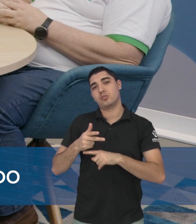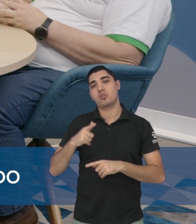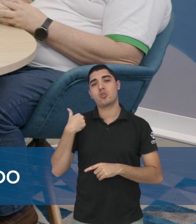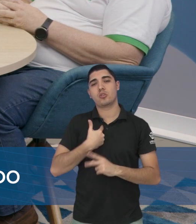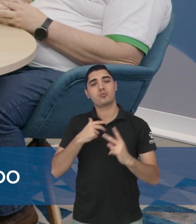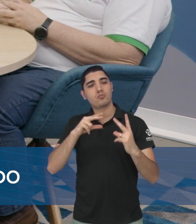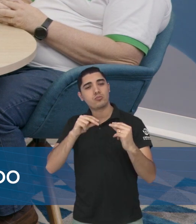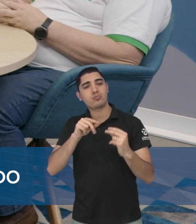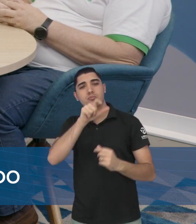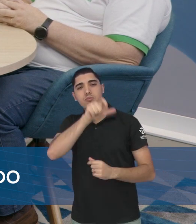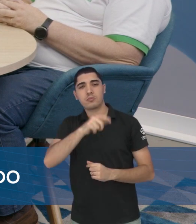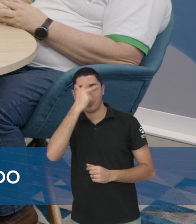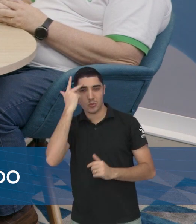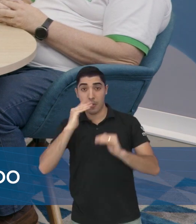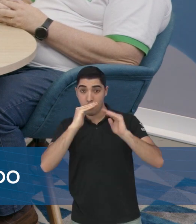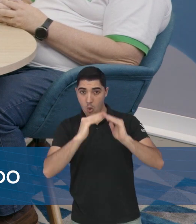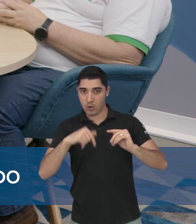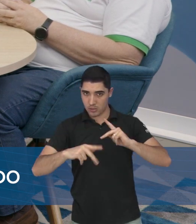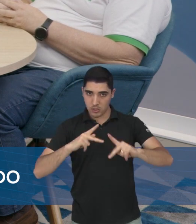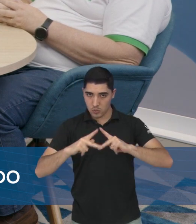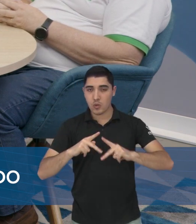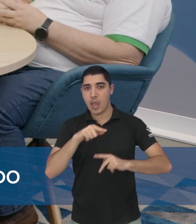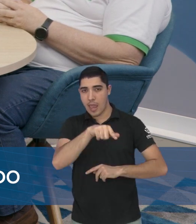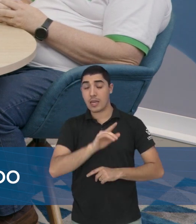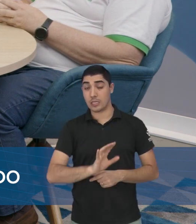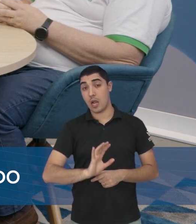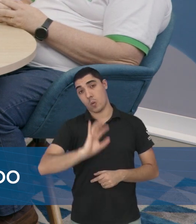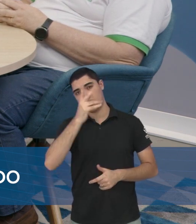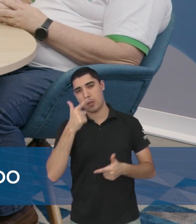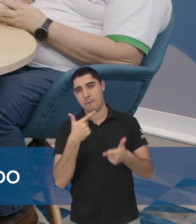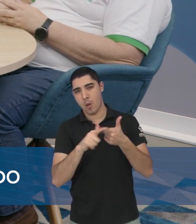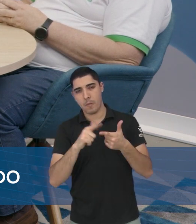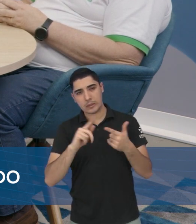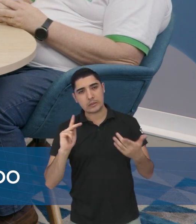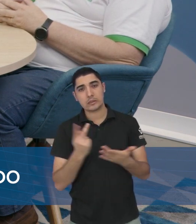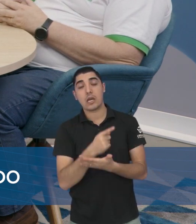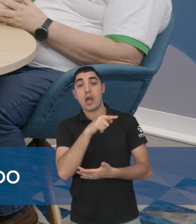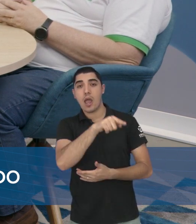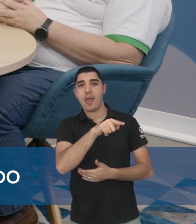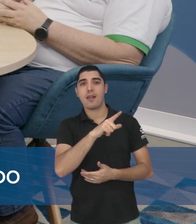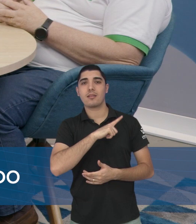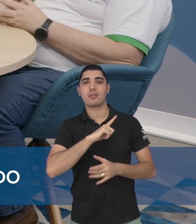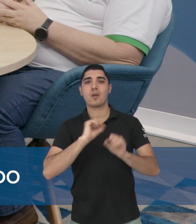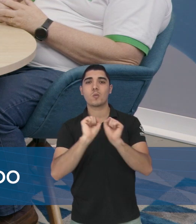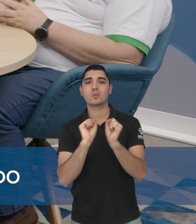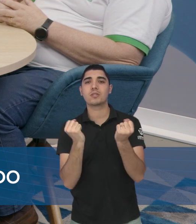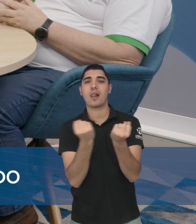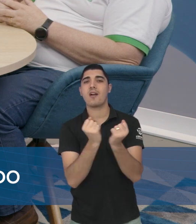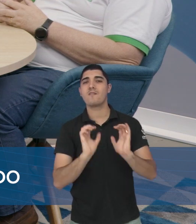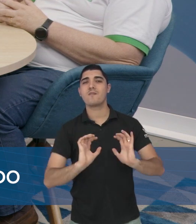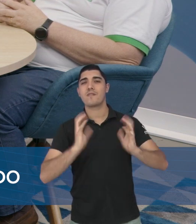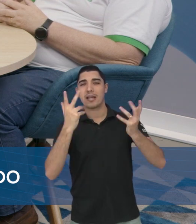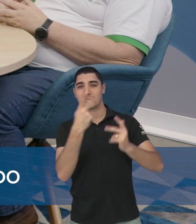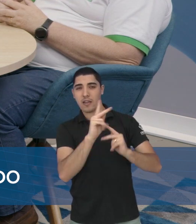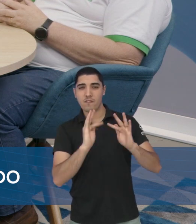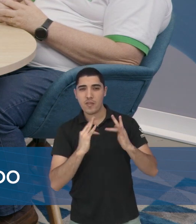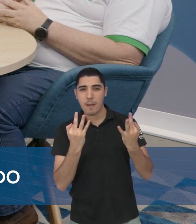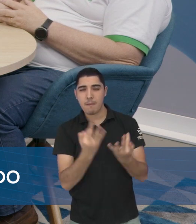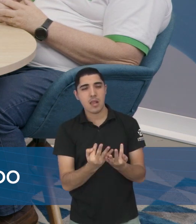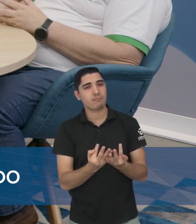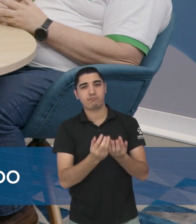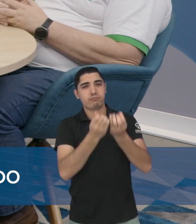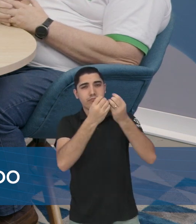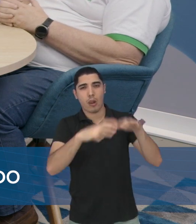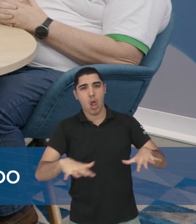gente conversou com uma munícipe aqui de São José, que ela passou por uma situação complicada, ela perdeu o salão de festas da família e